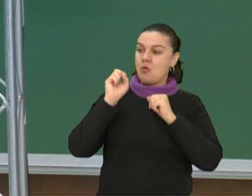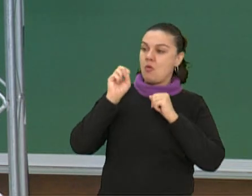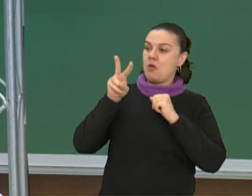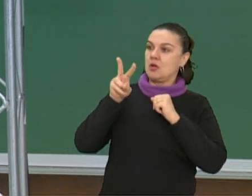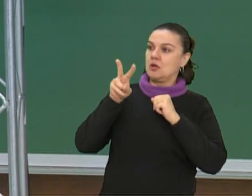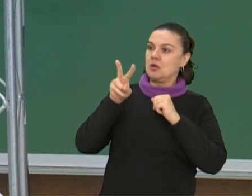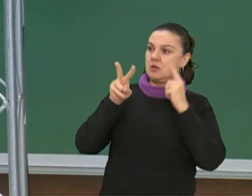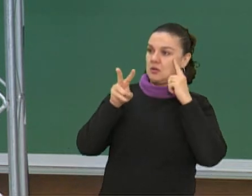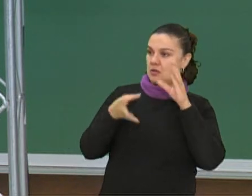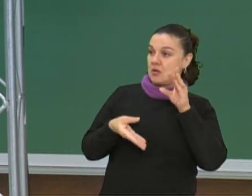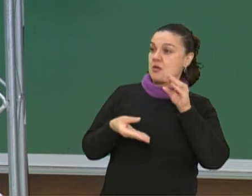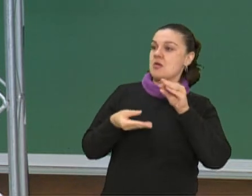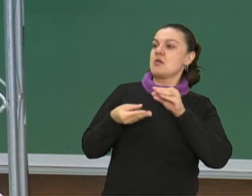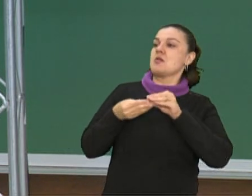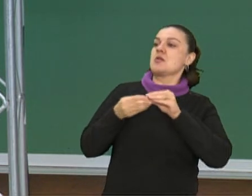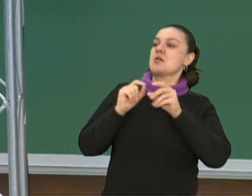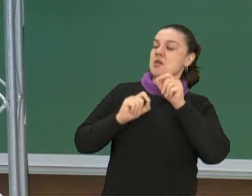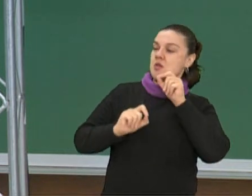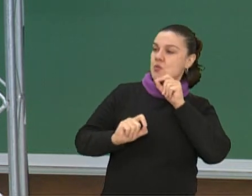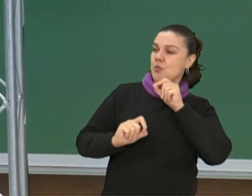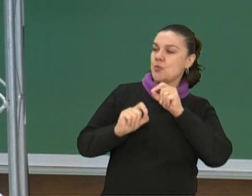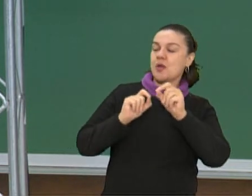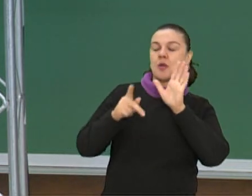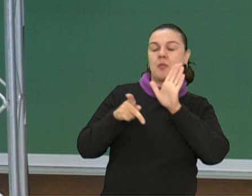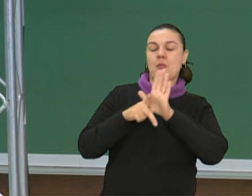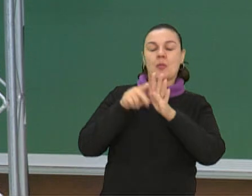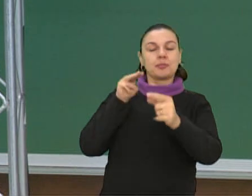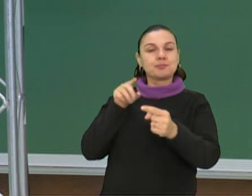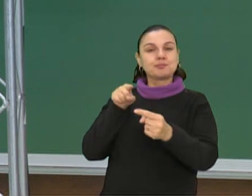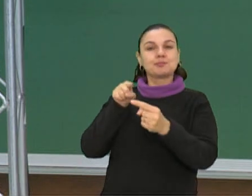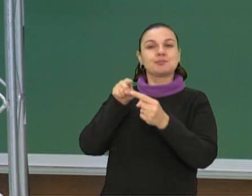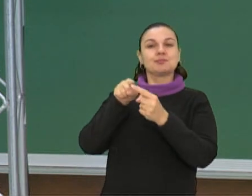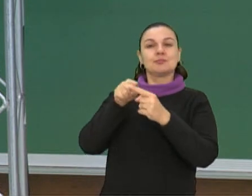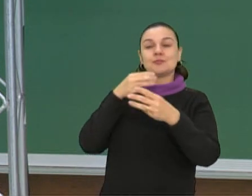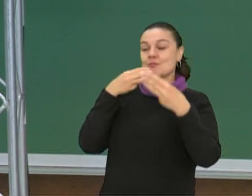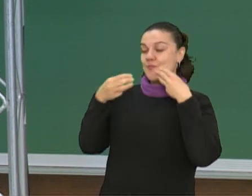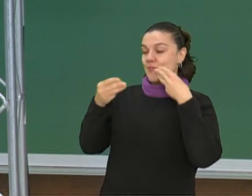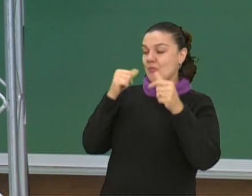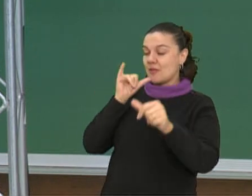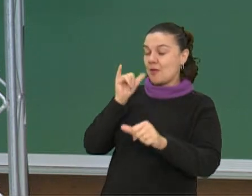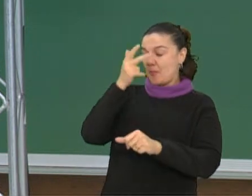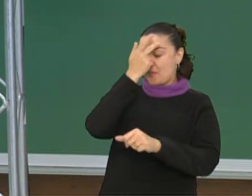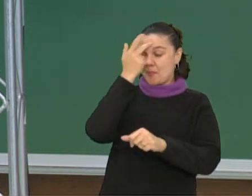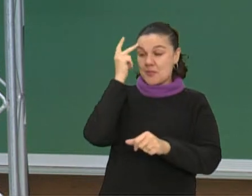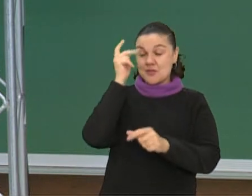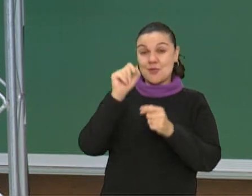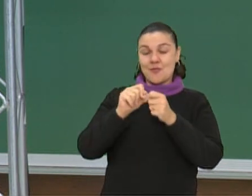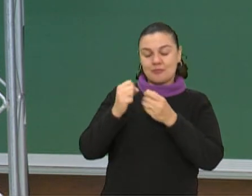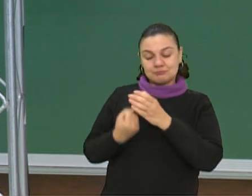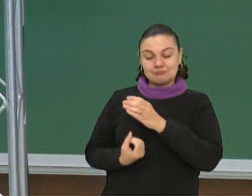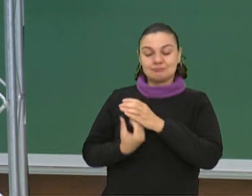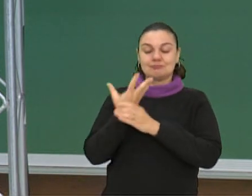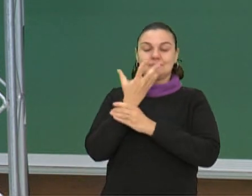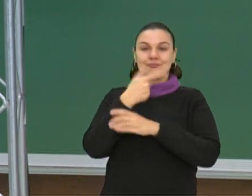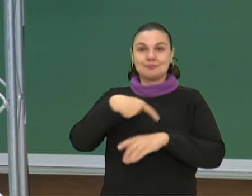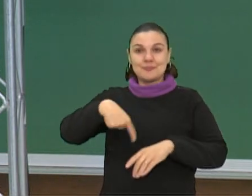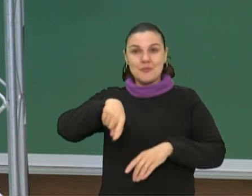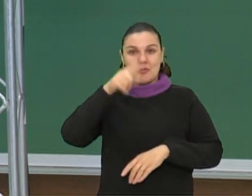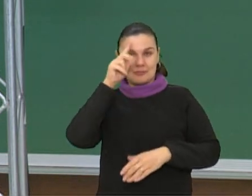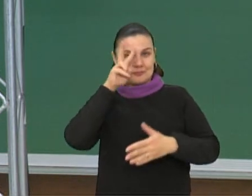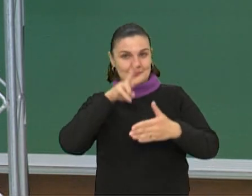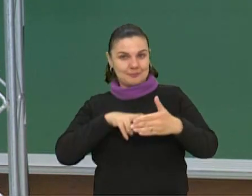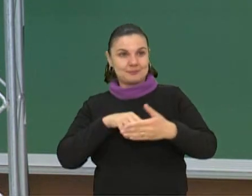olha no cartaz, ela já verifica qual a mensagem que quem criou este cartaz quis passar ao seu